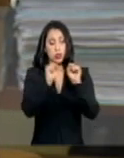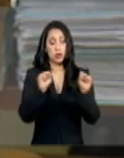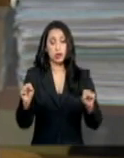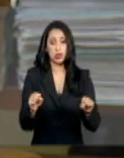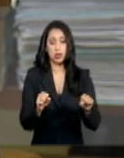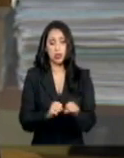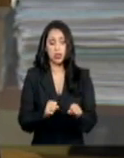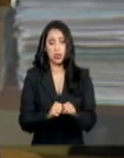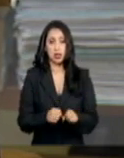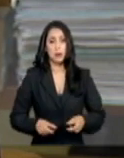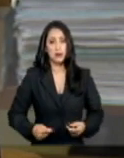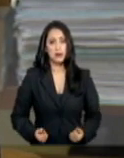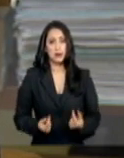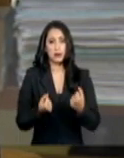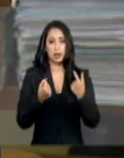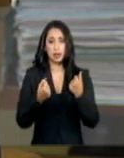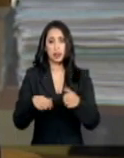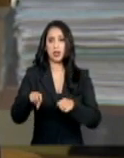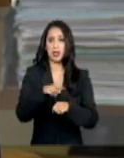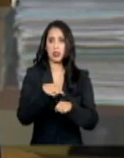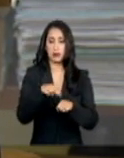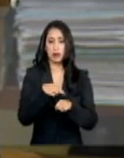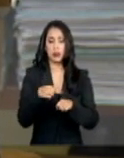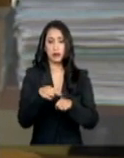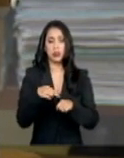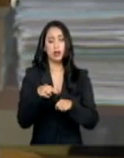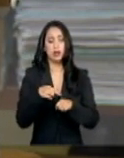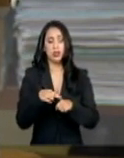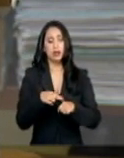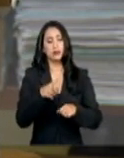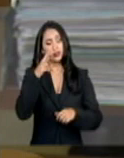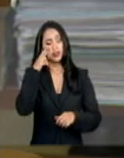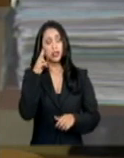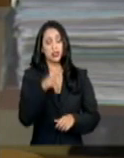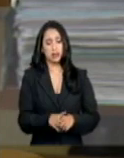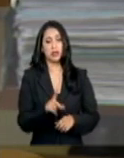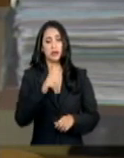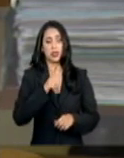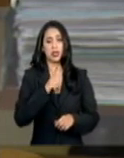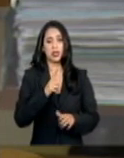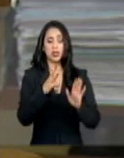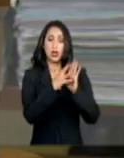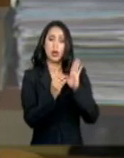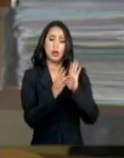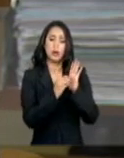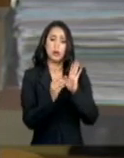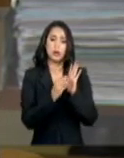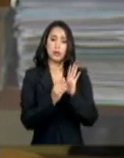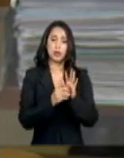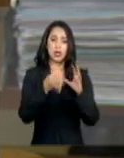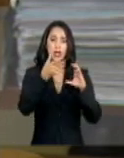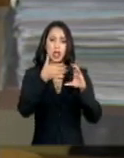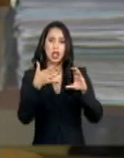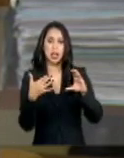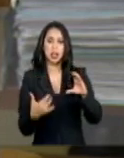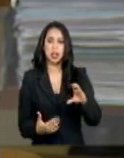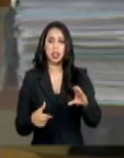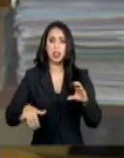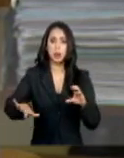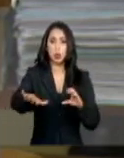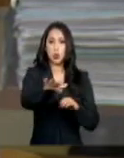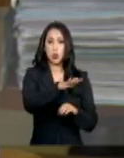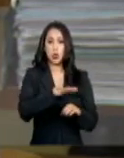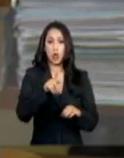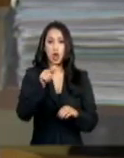nacional e da cd que de cujas recomendações decorre o modelo que atualmente caracteriza em escala global a